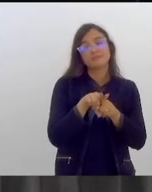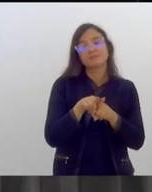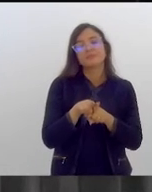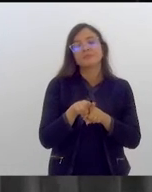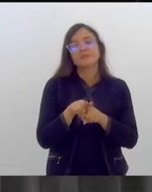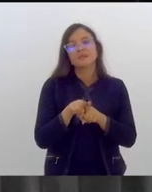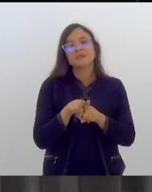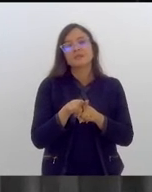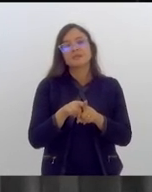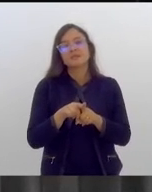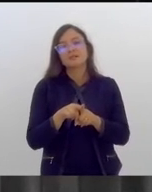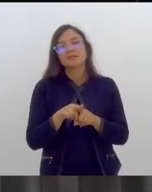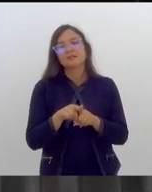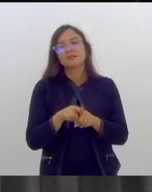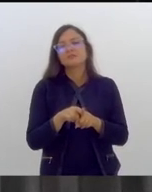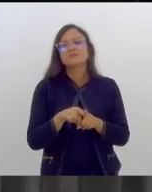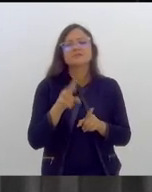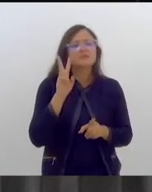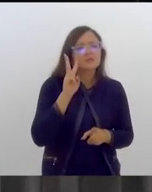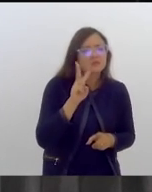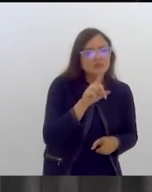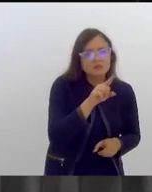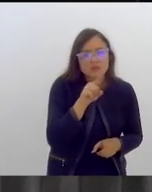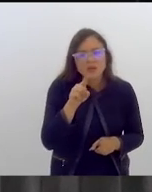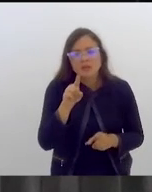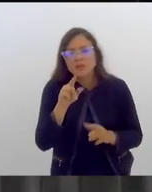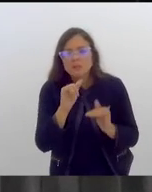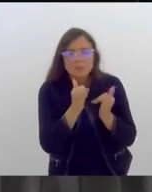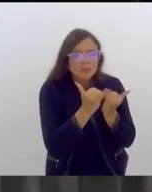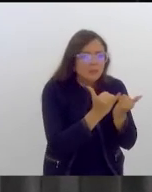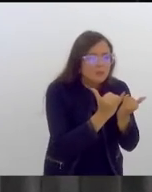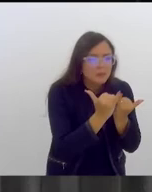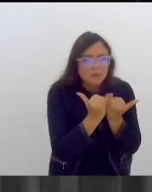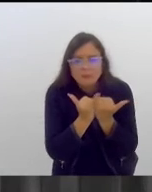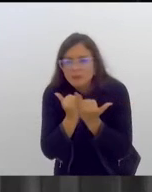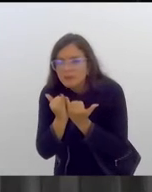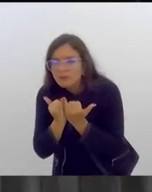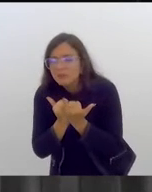através do espessurros através